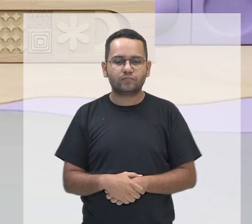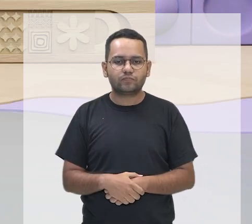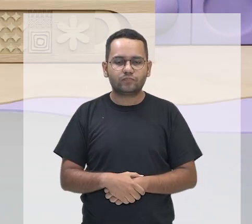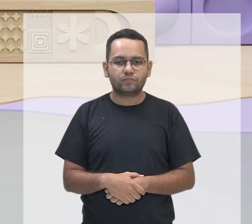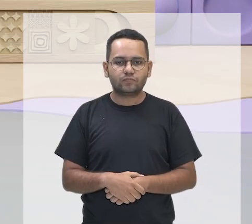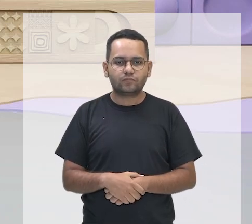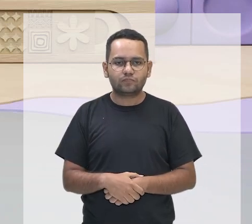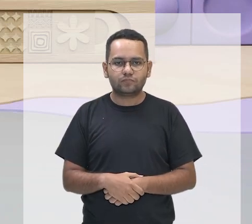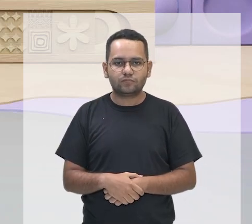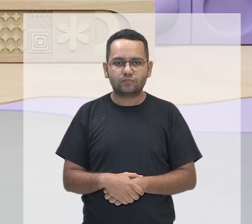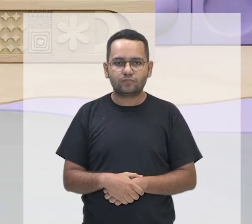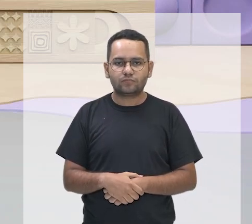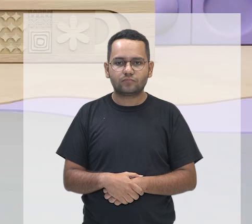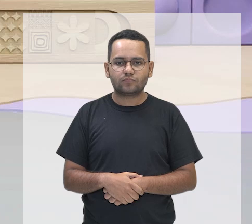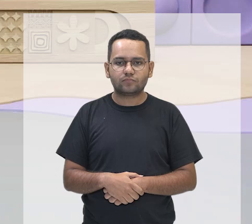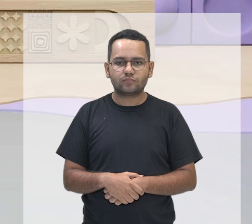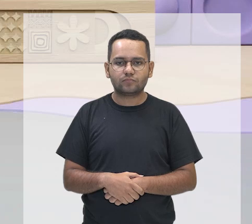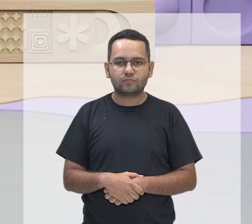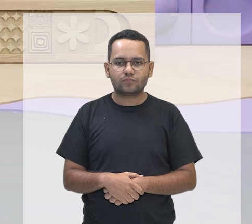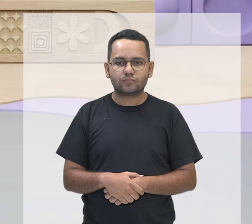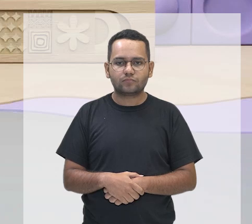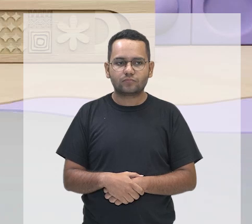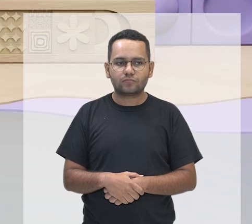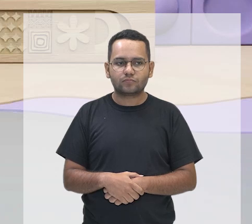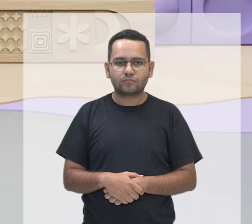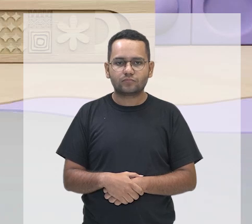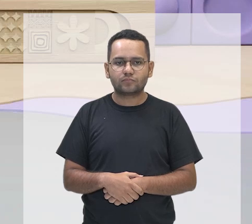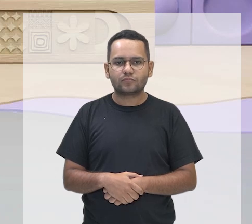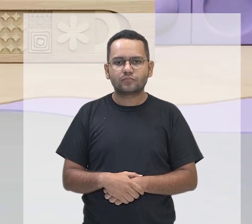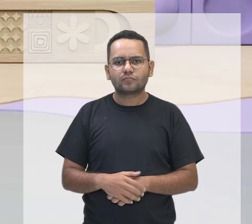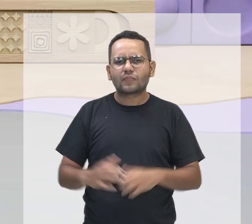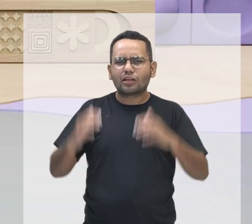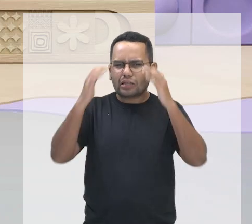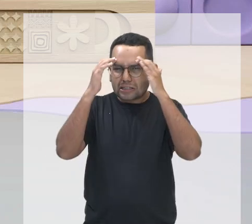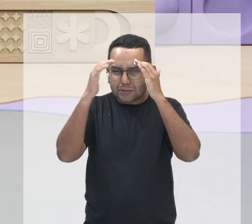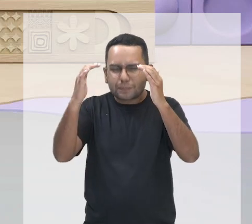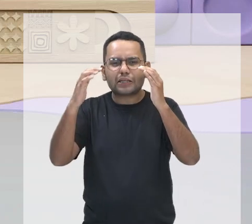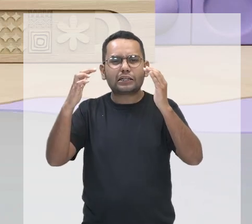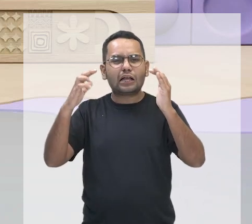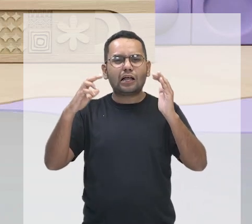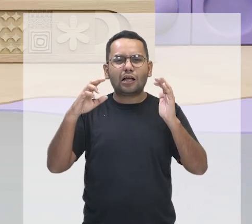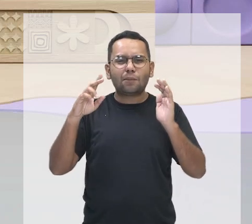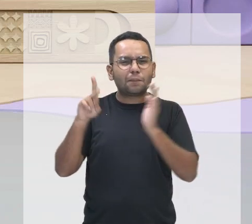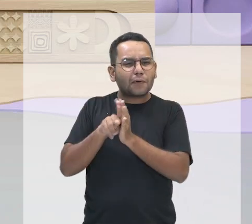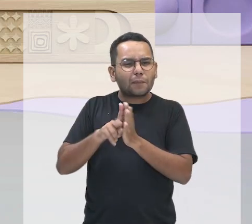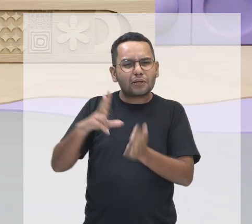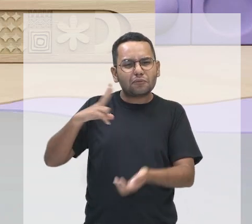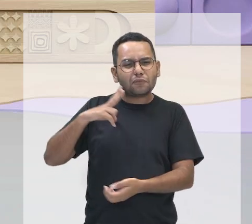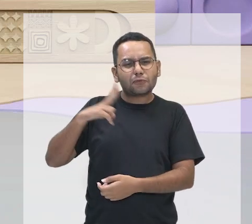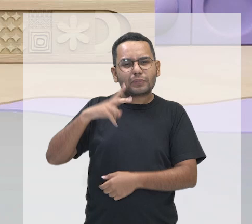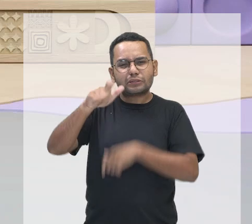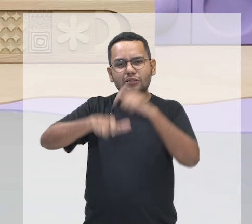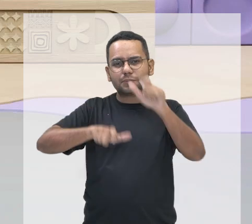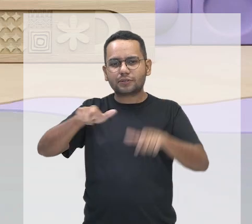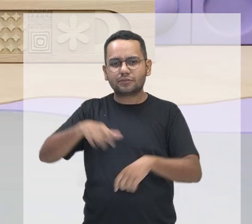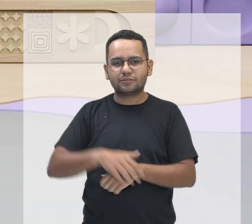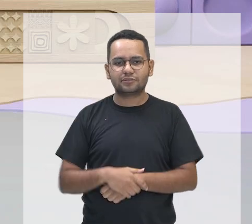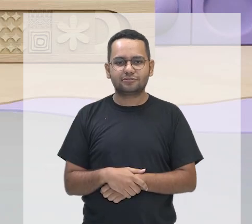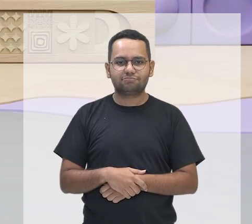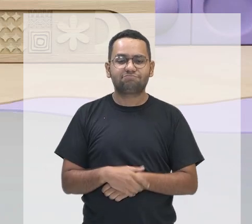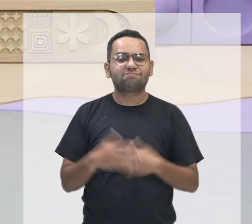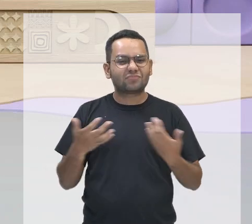a privacidade das outras pessoas. Né? Isso é sobretudo para aqueles que gostam